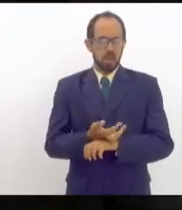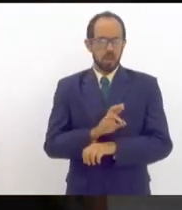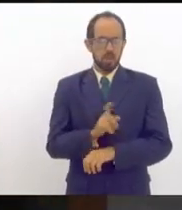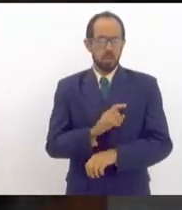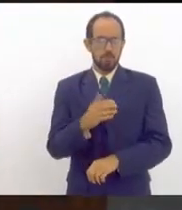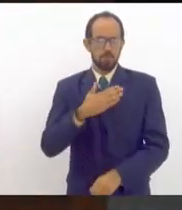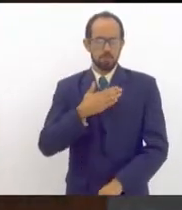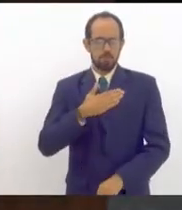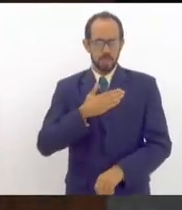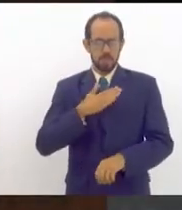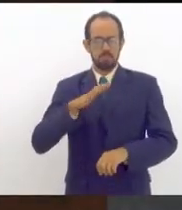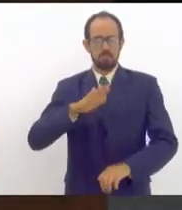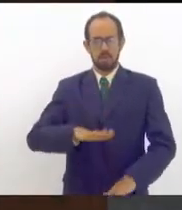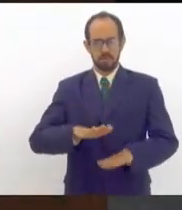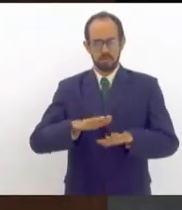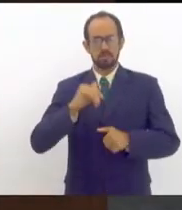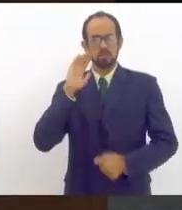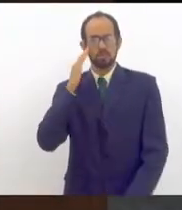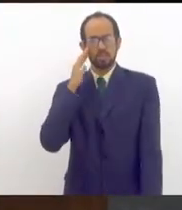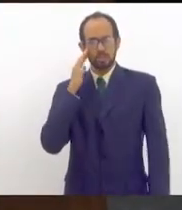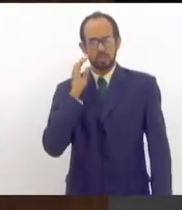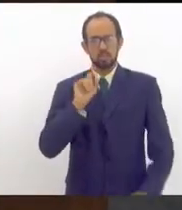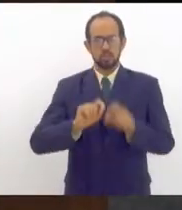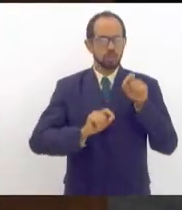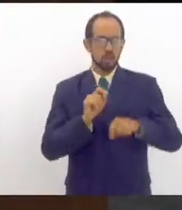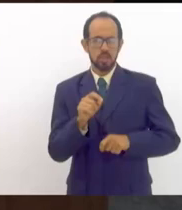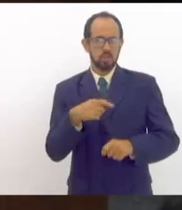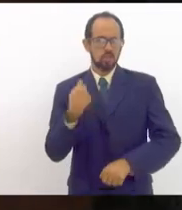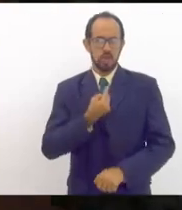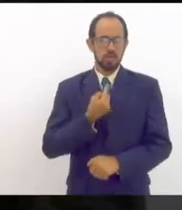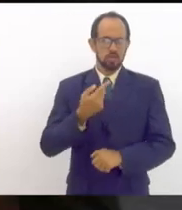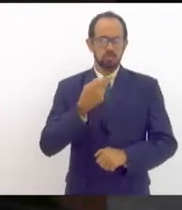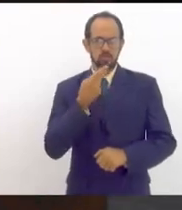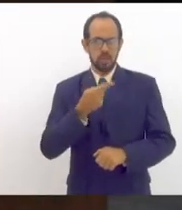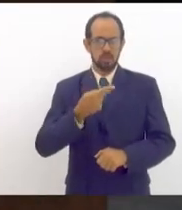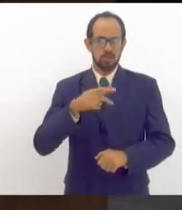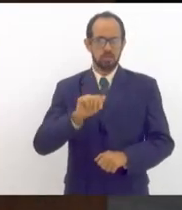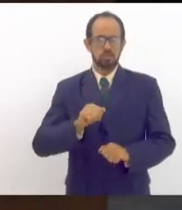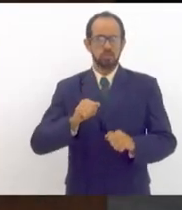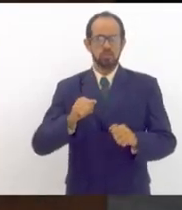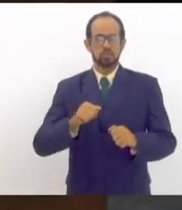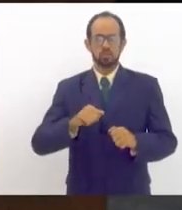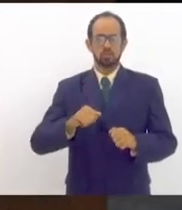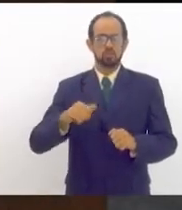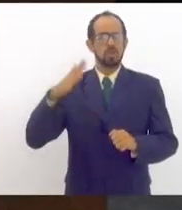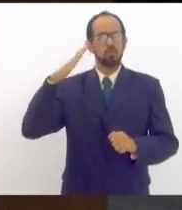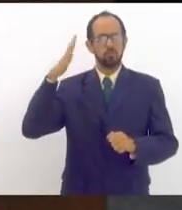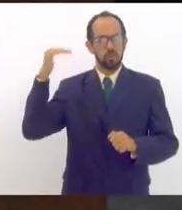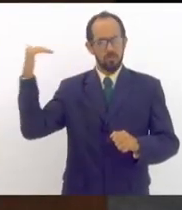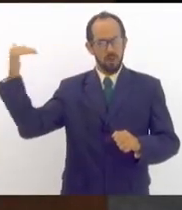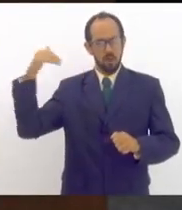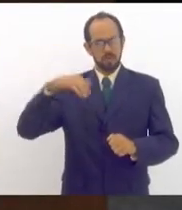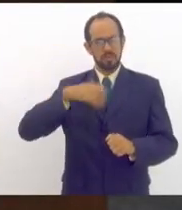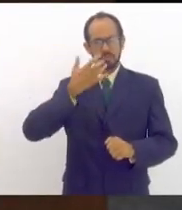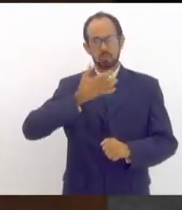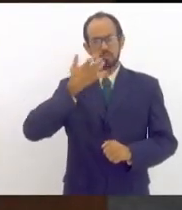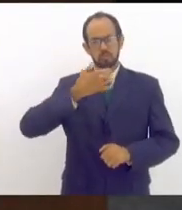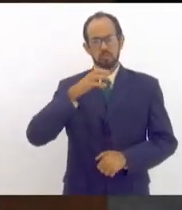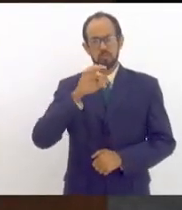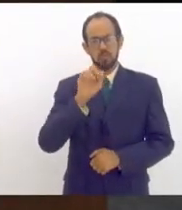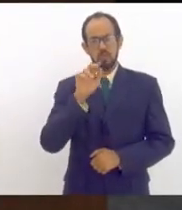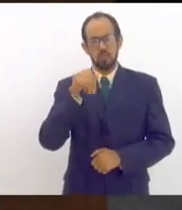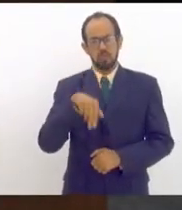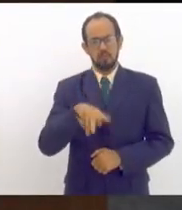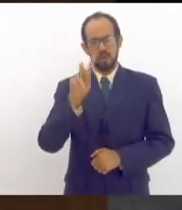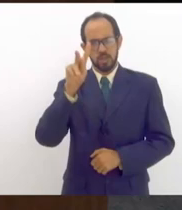vir autoria mas entendo que estamos aqui falando de uma das expressões do funk carioca que é a